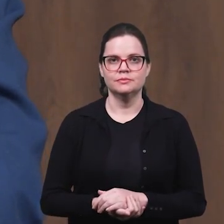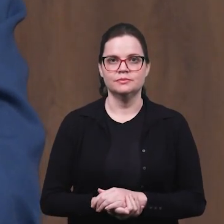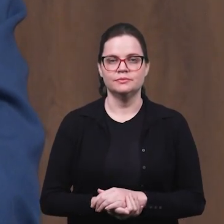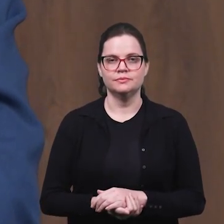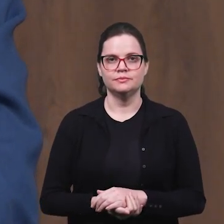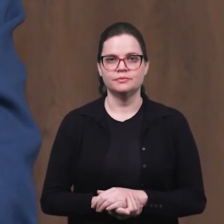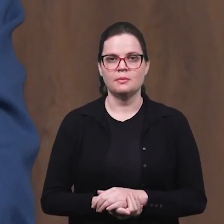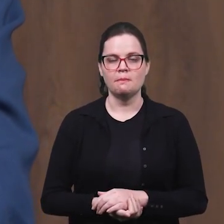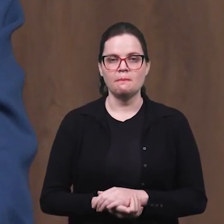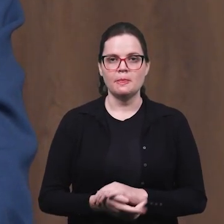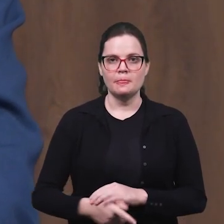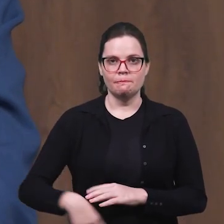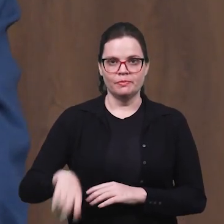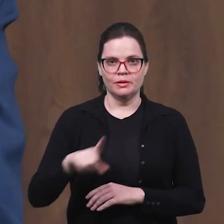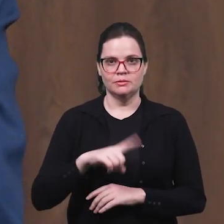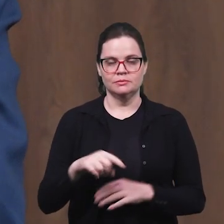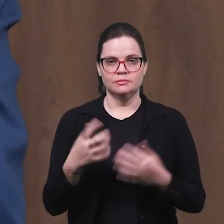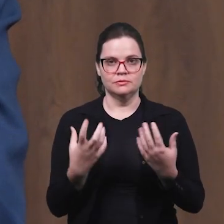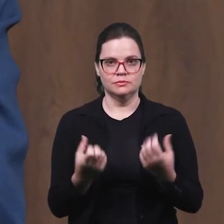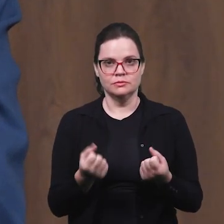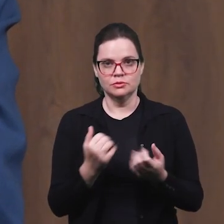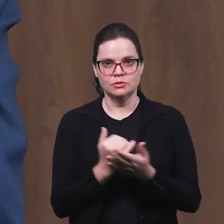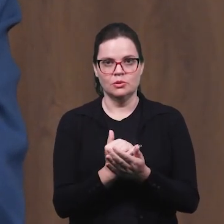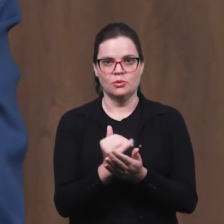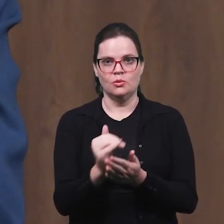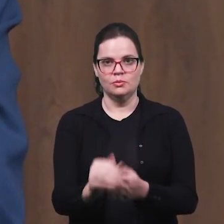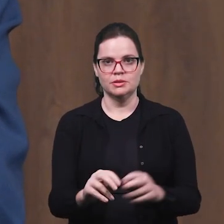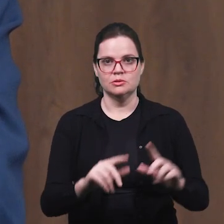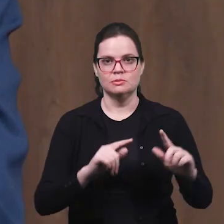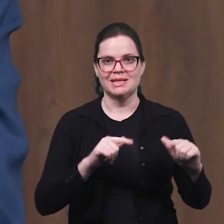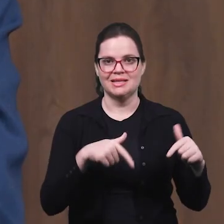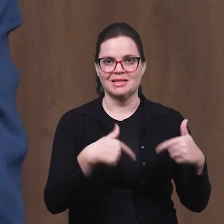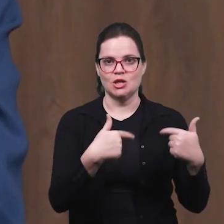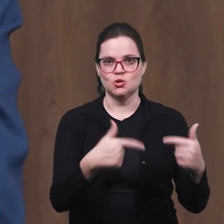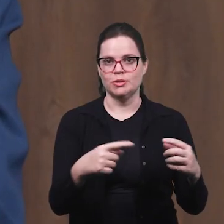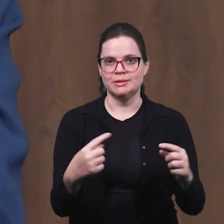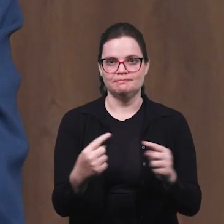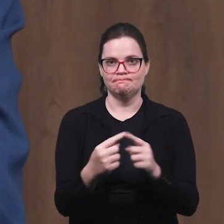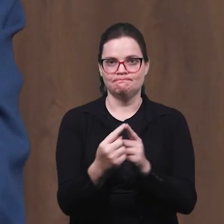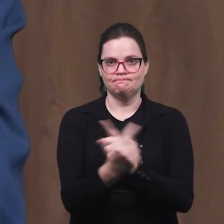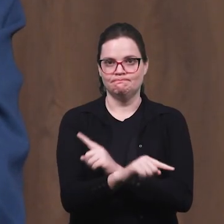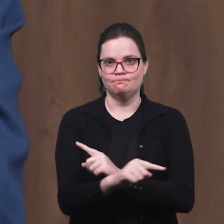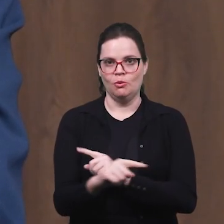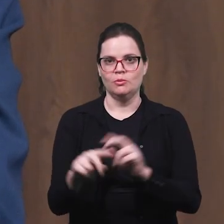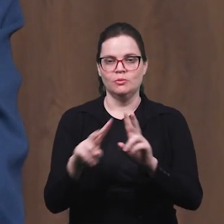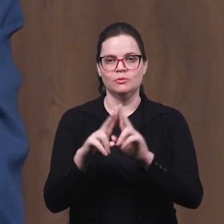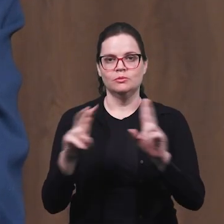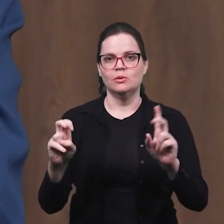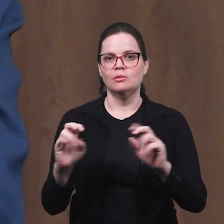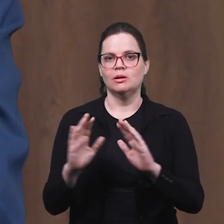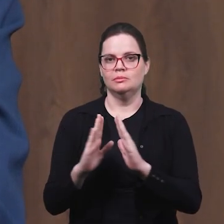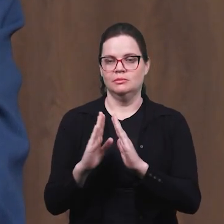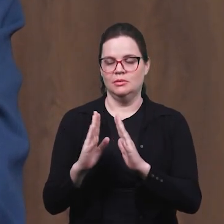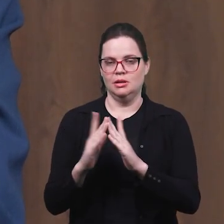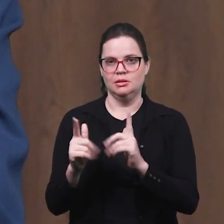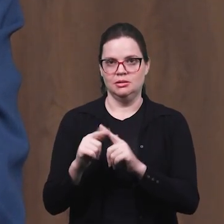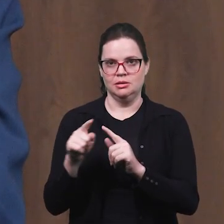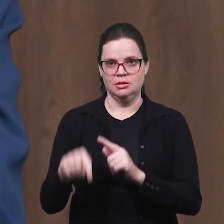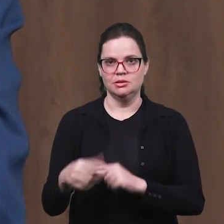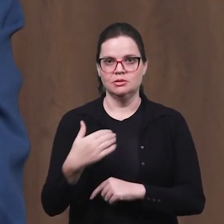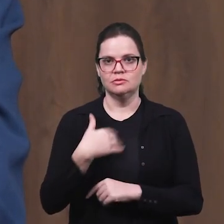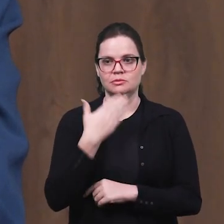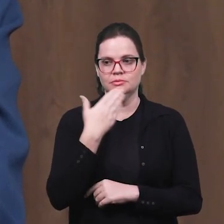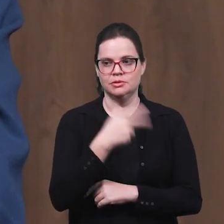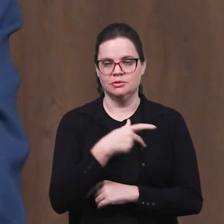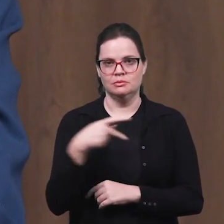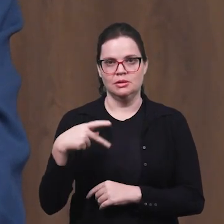Então nós vamos dar início aos movimentos divergentes, pedindo ao pastor Serlon que dê partida